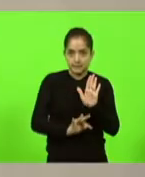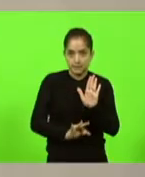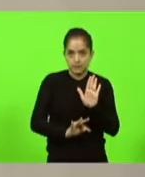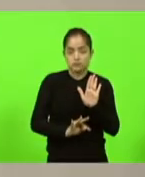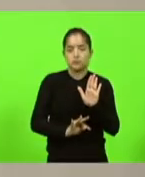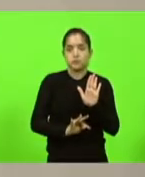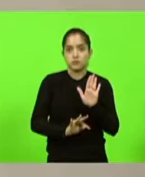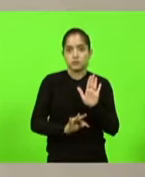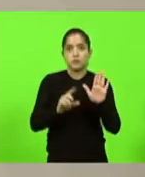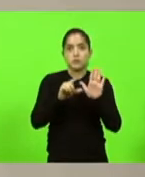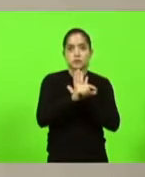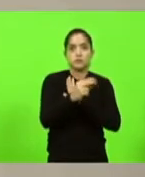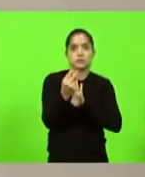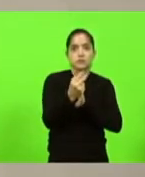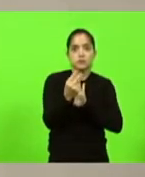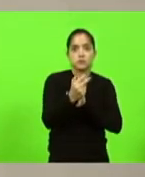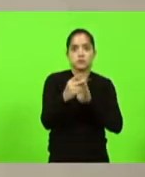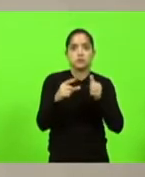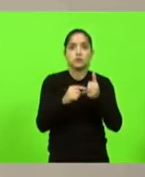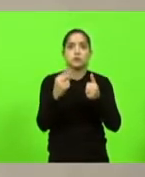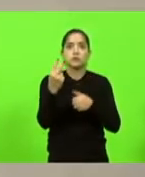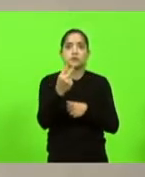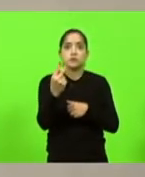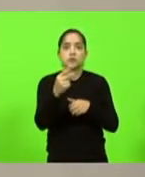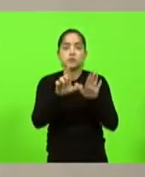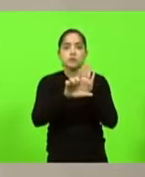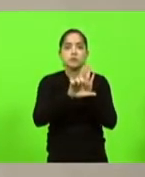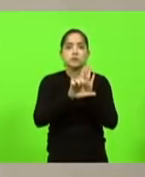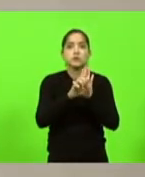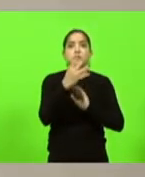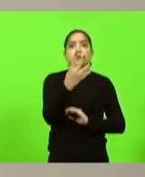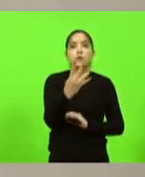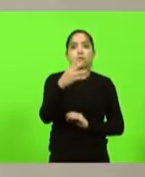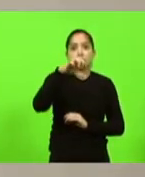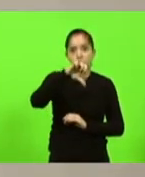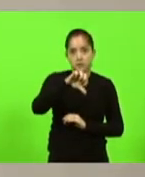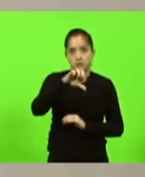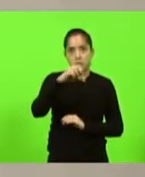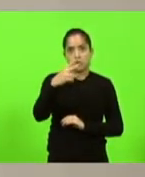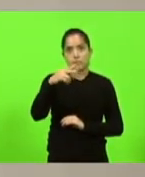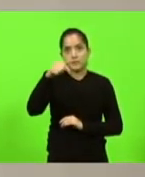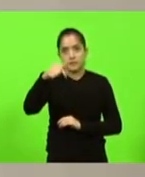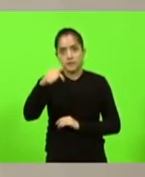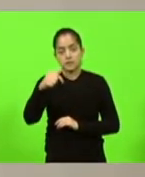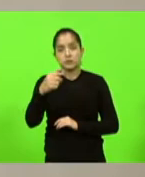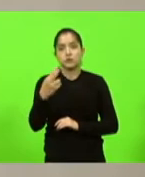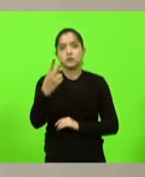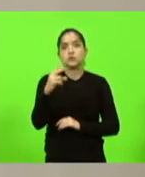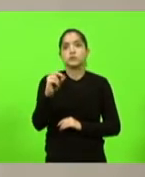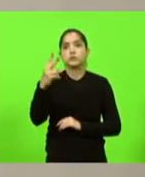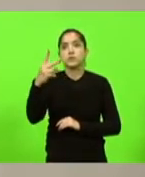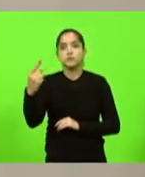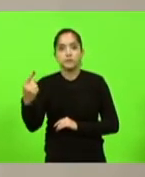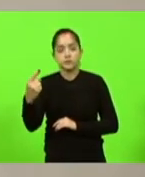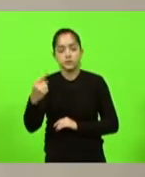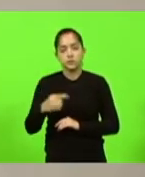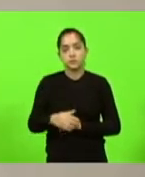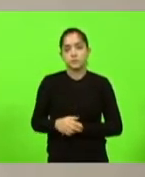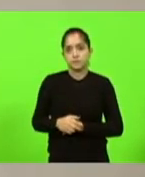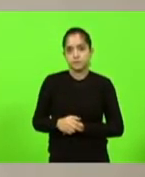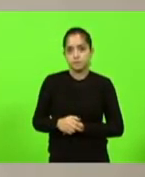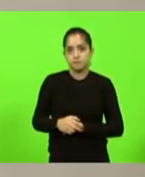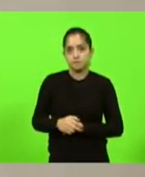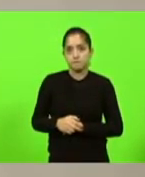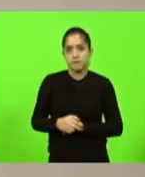suprimido o inciso 2º do artigo 2º do projeto de lei 49.7/2021, renumerando-se os demais. E